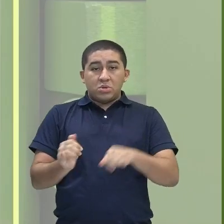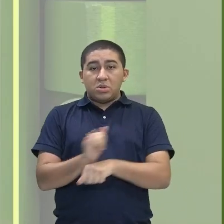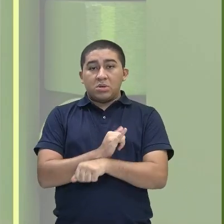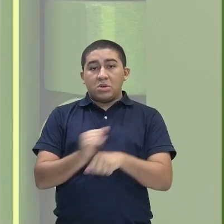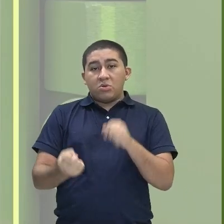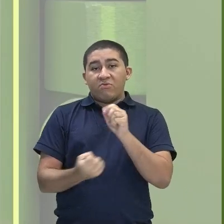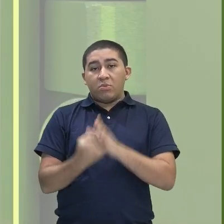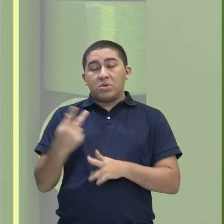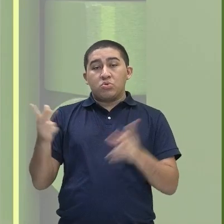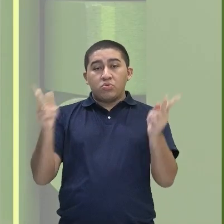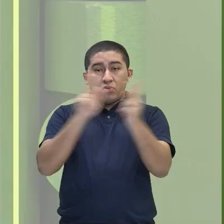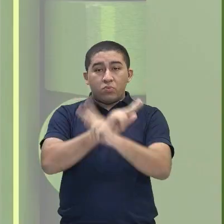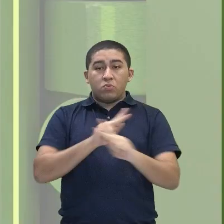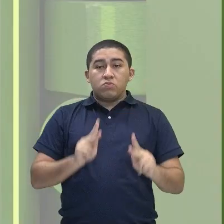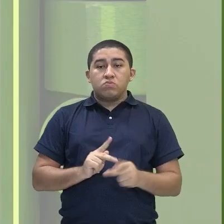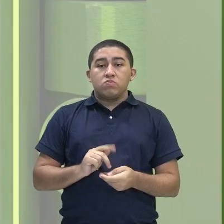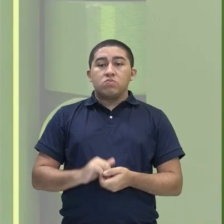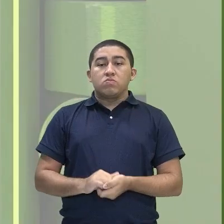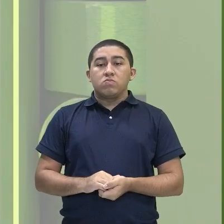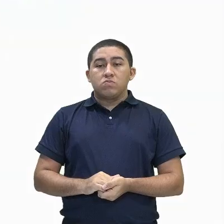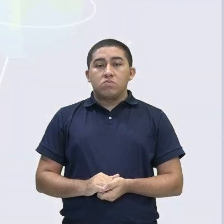formação dos ventos.